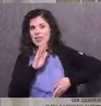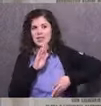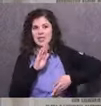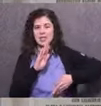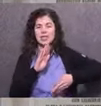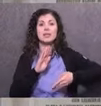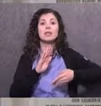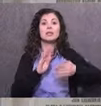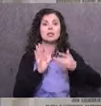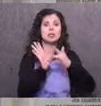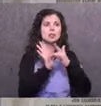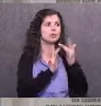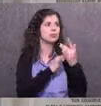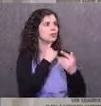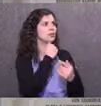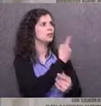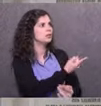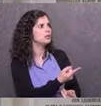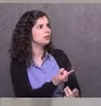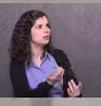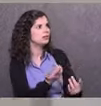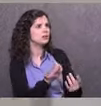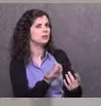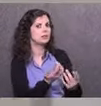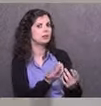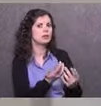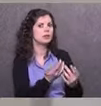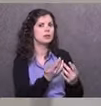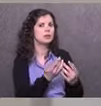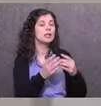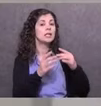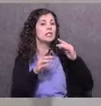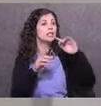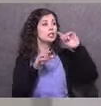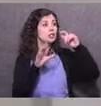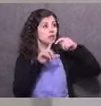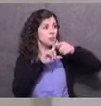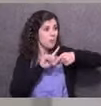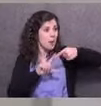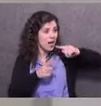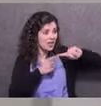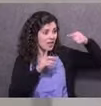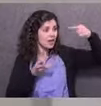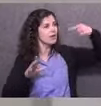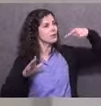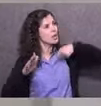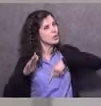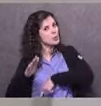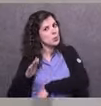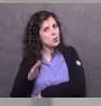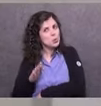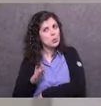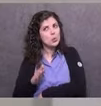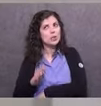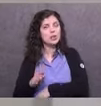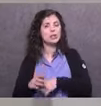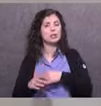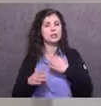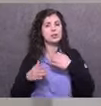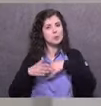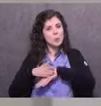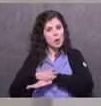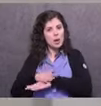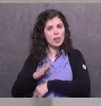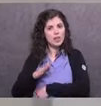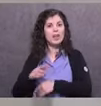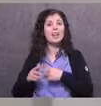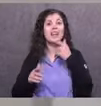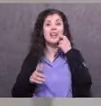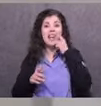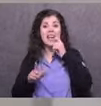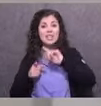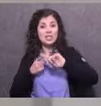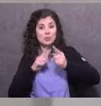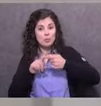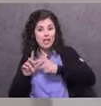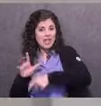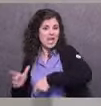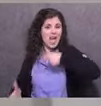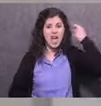Jesus disse-lhe: Mete a tua espada na bainha, pois todos os que puxarem da